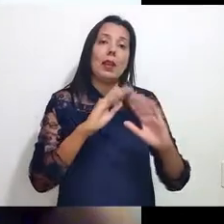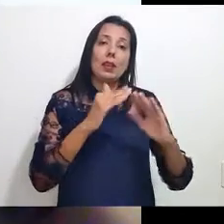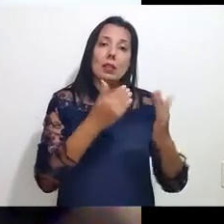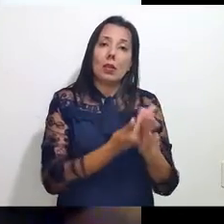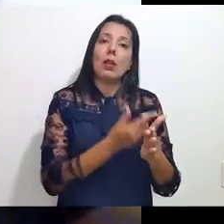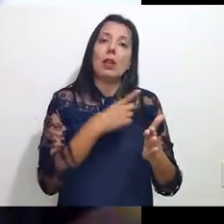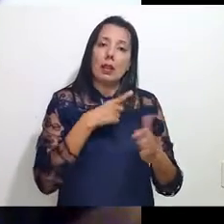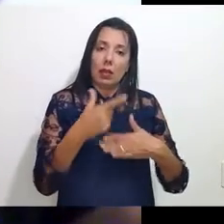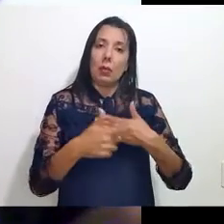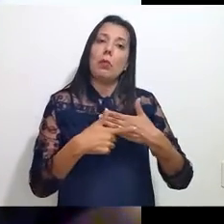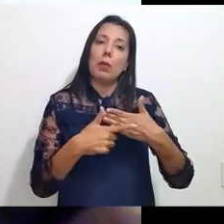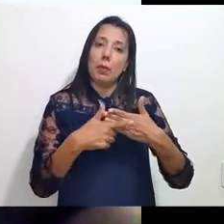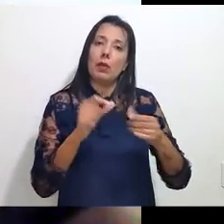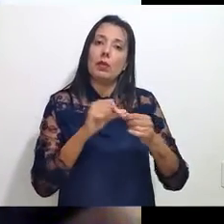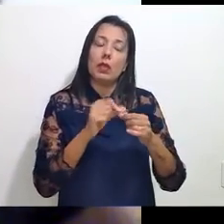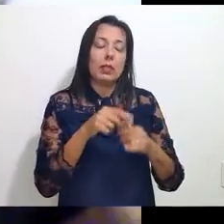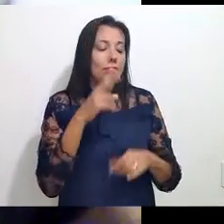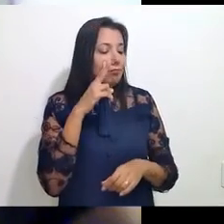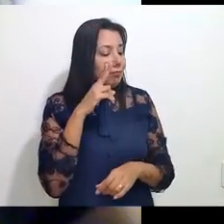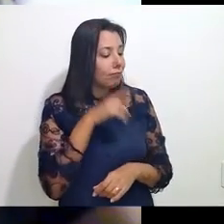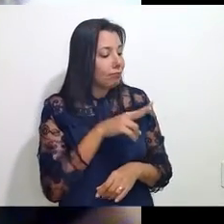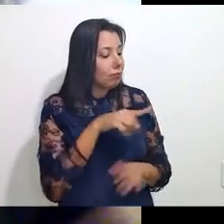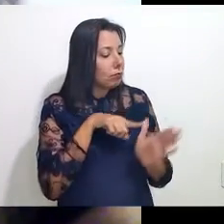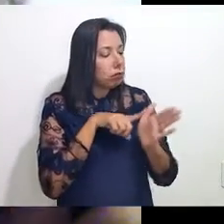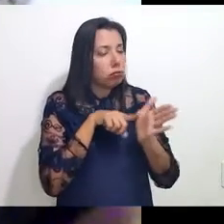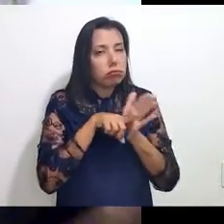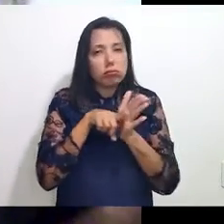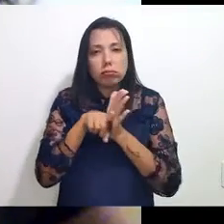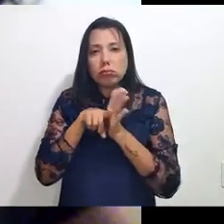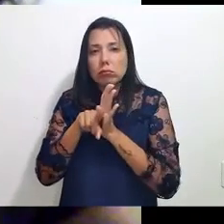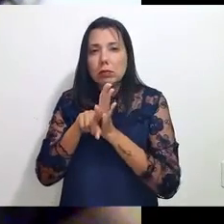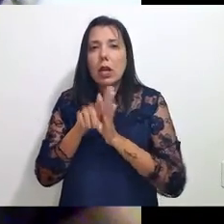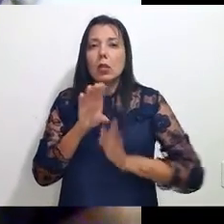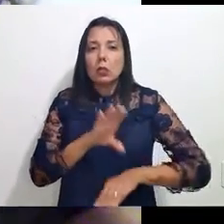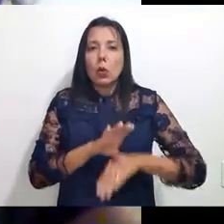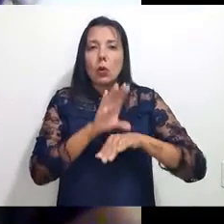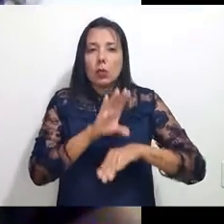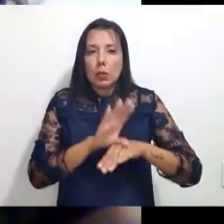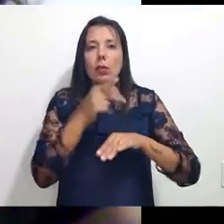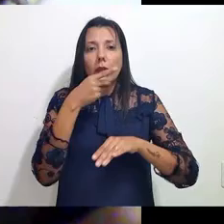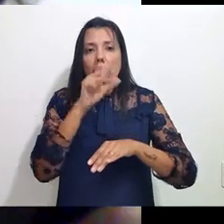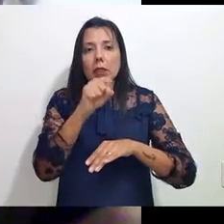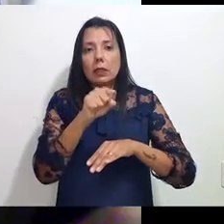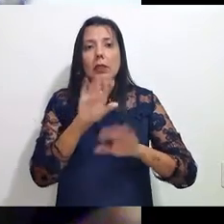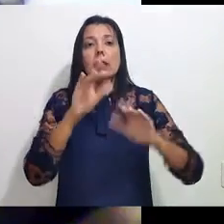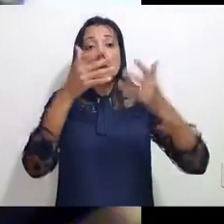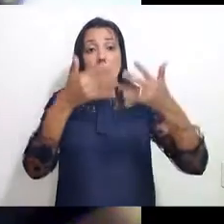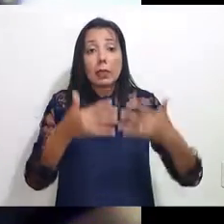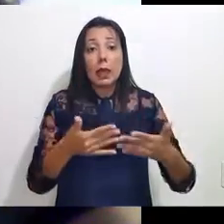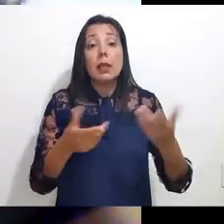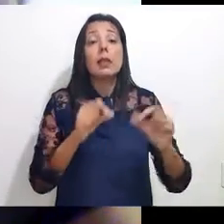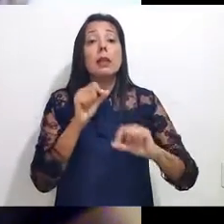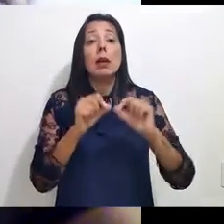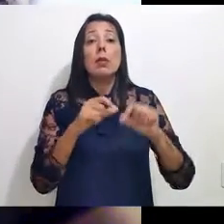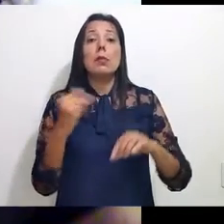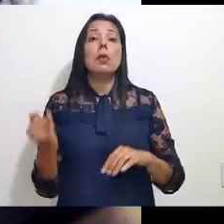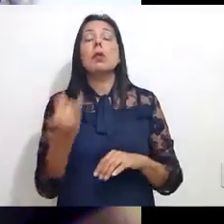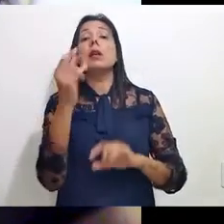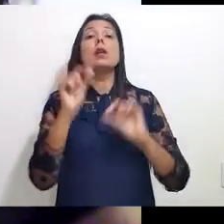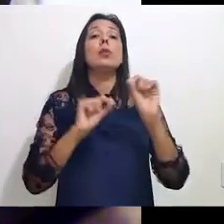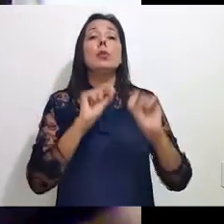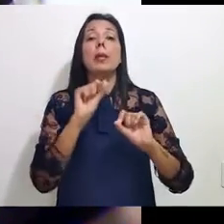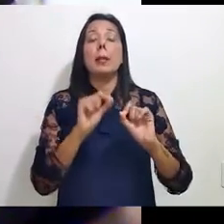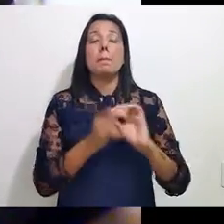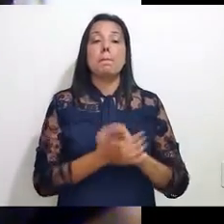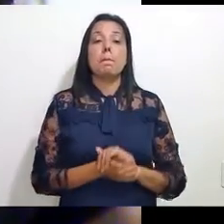para amparo e proteção da criança e da adolescência, a gente está falando, inclusive, de políticas educacionais voltadas para isso. Porque a escola